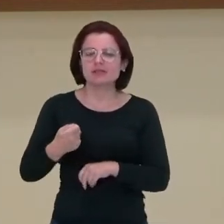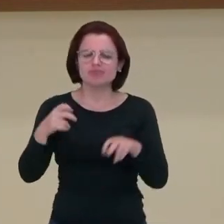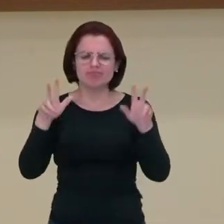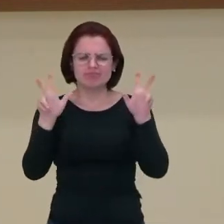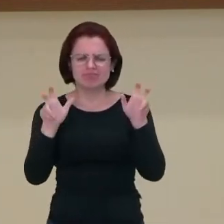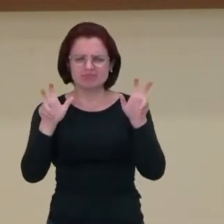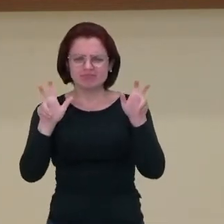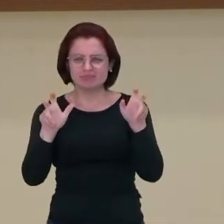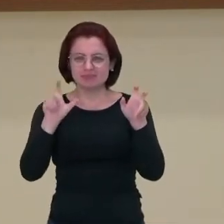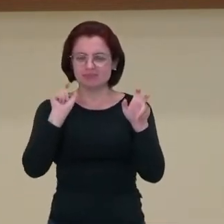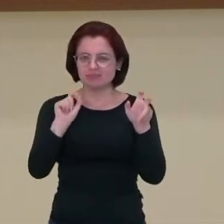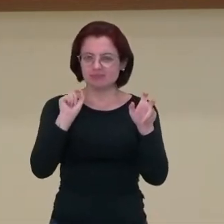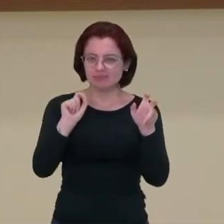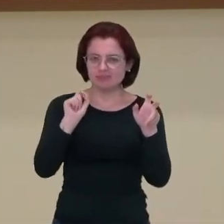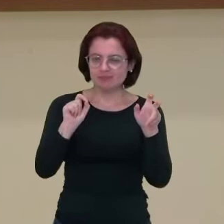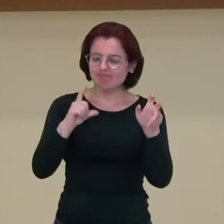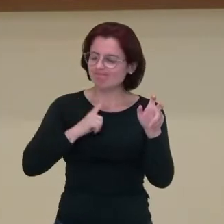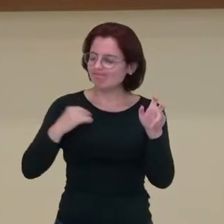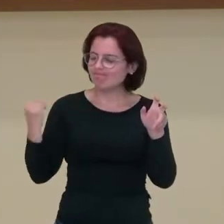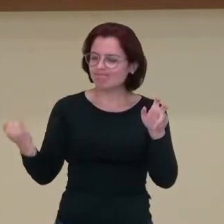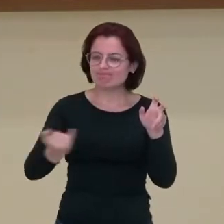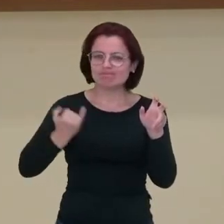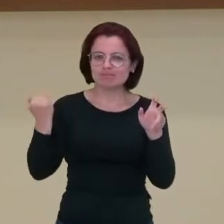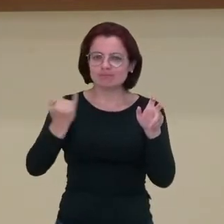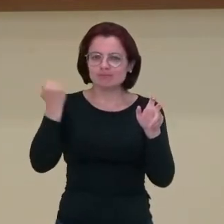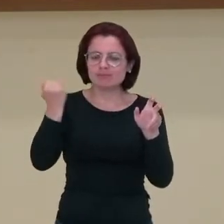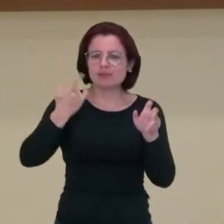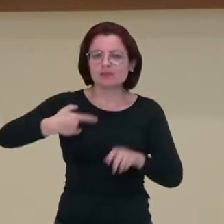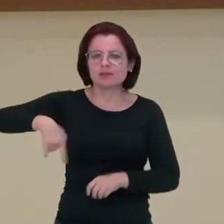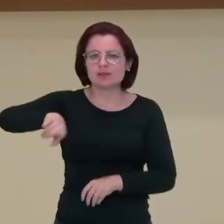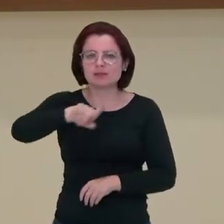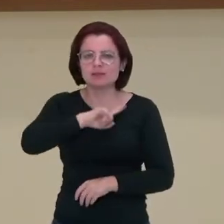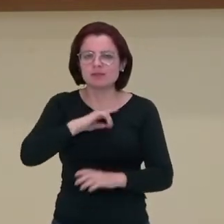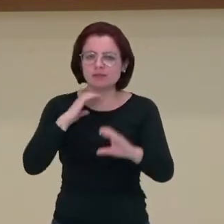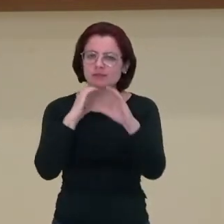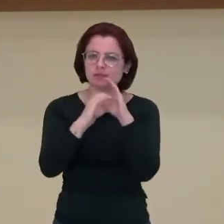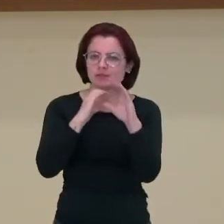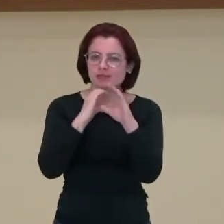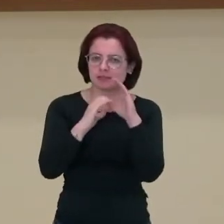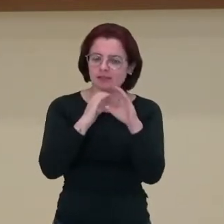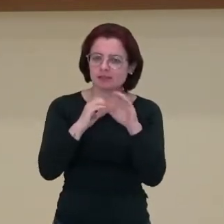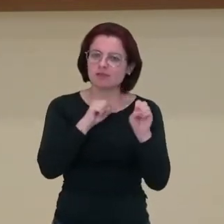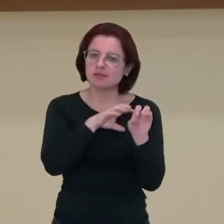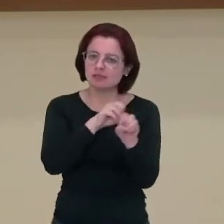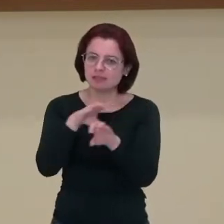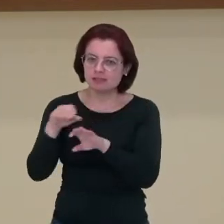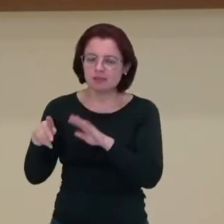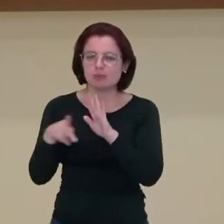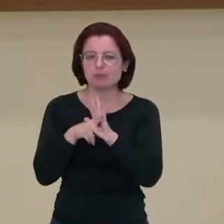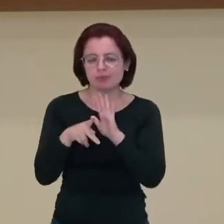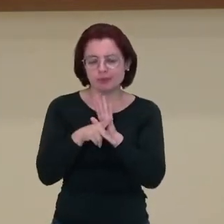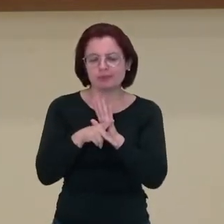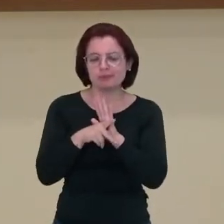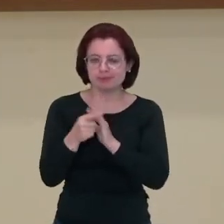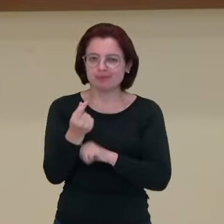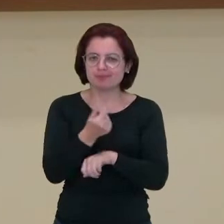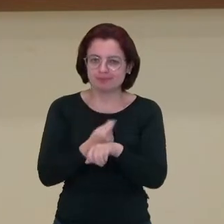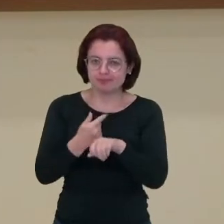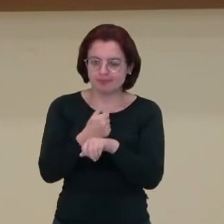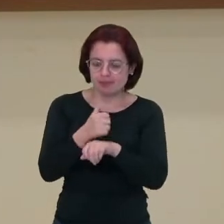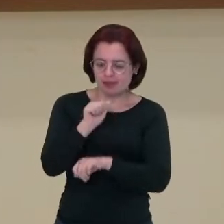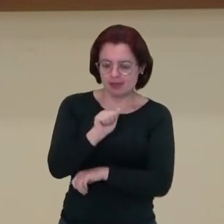termos que são muito importantes para a nossa comunicação e educação financeira. Ativos